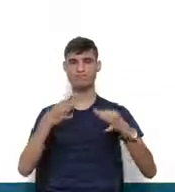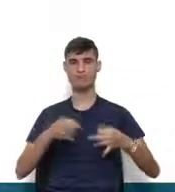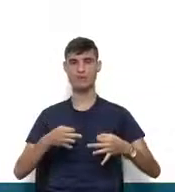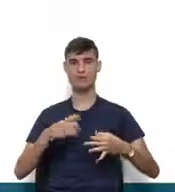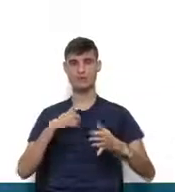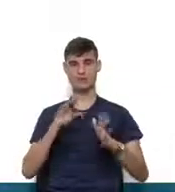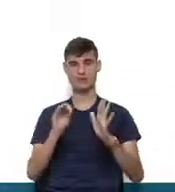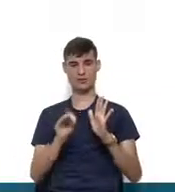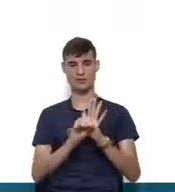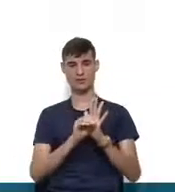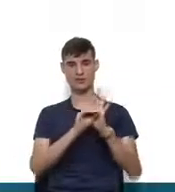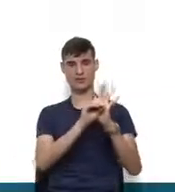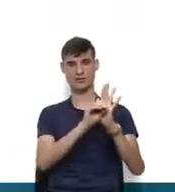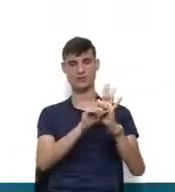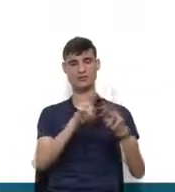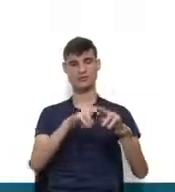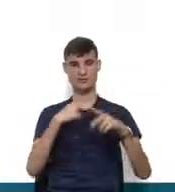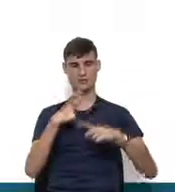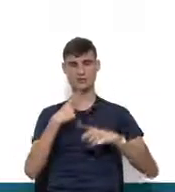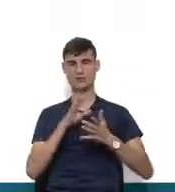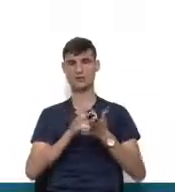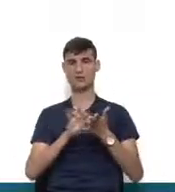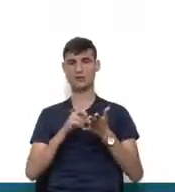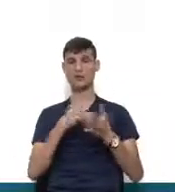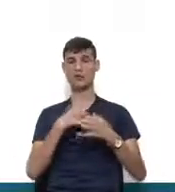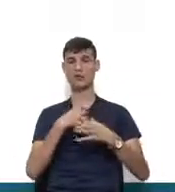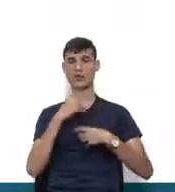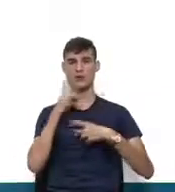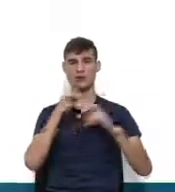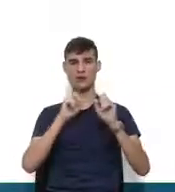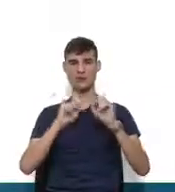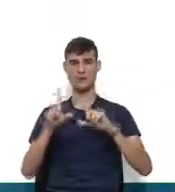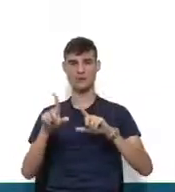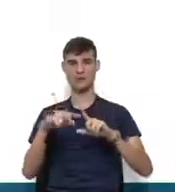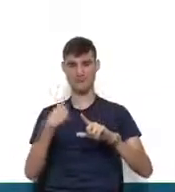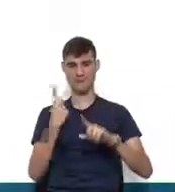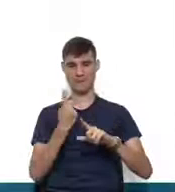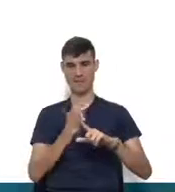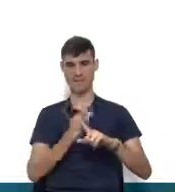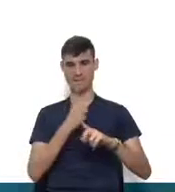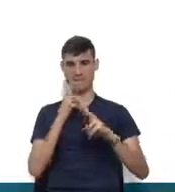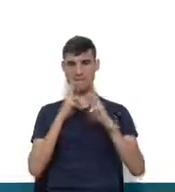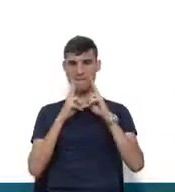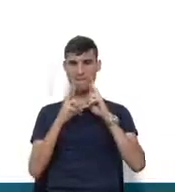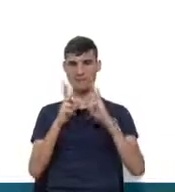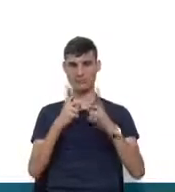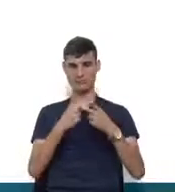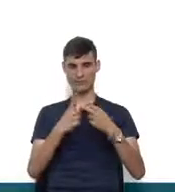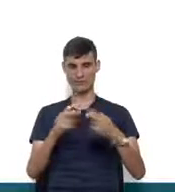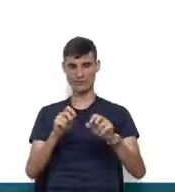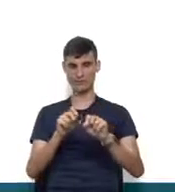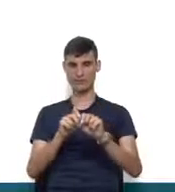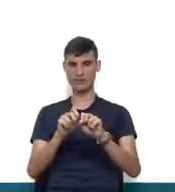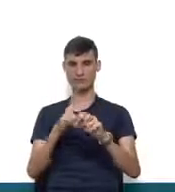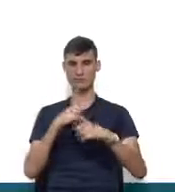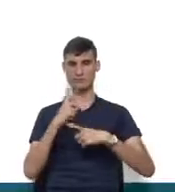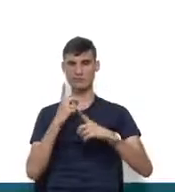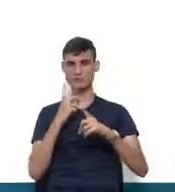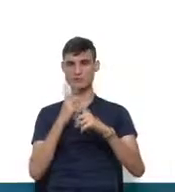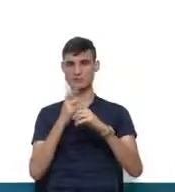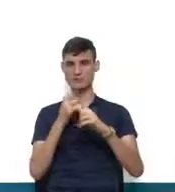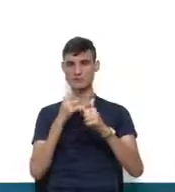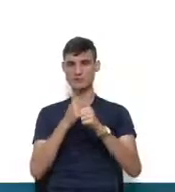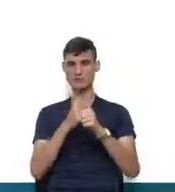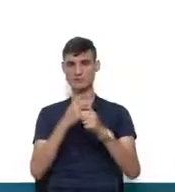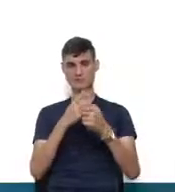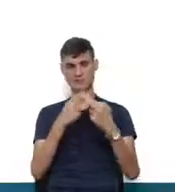integrável, e nós podemos escrever dessa seguinte forma. Essa função, aproximadamente, que é igual a